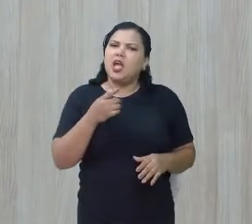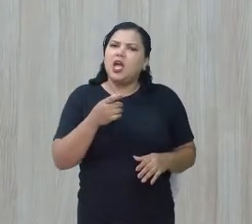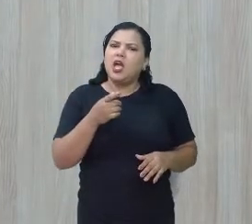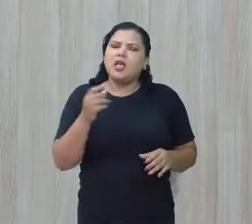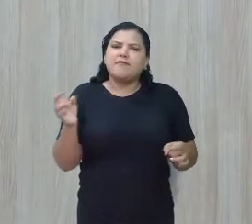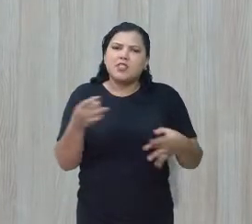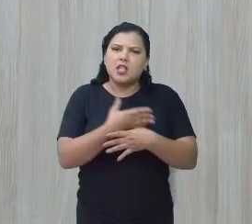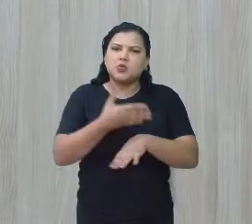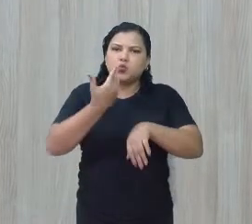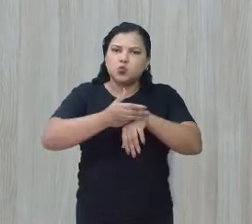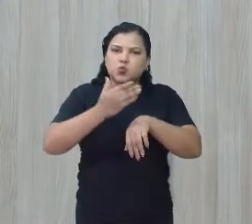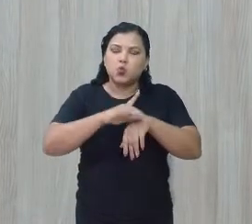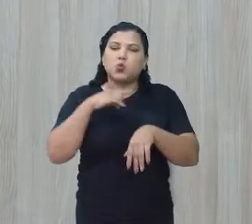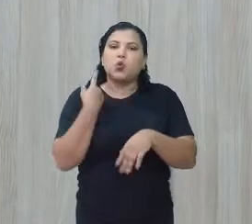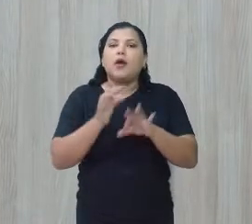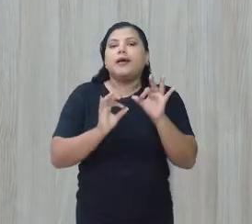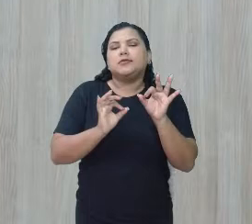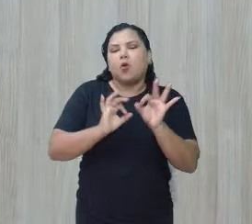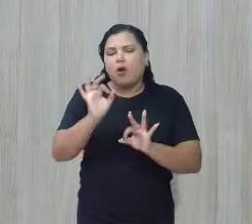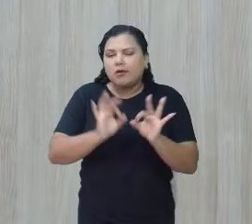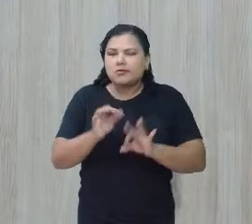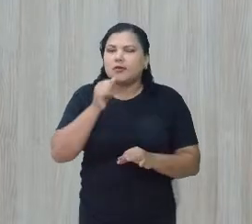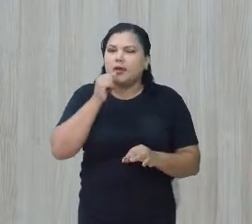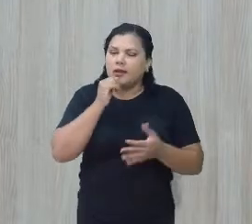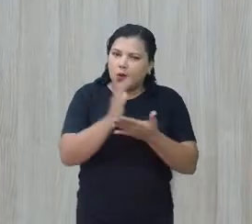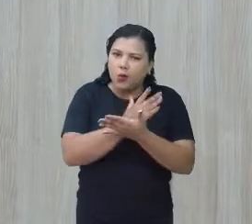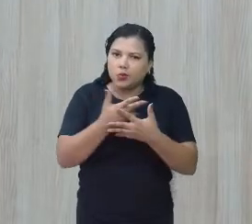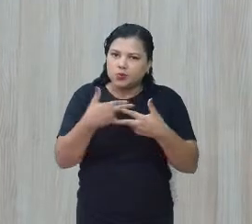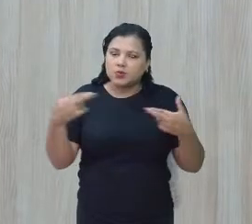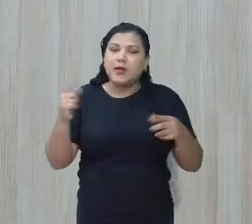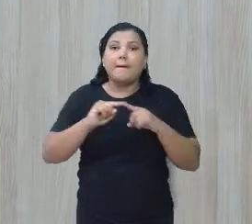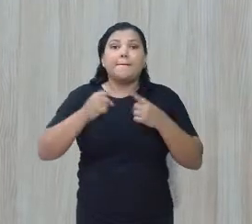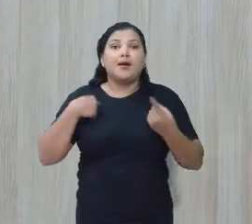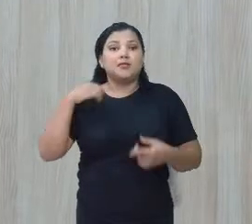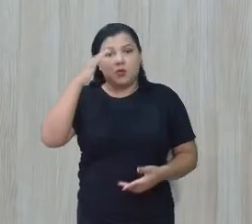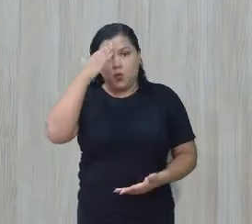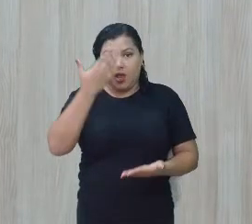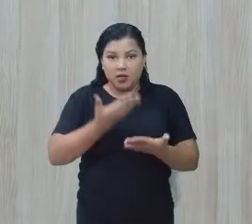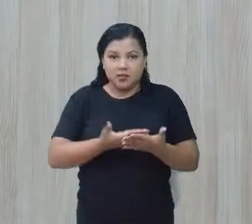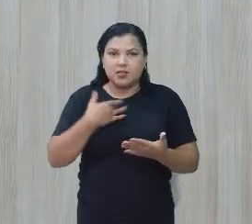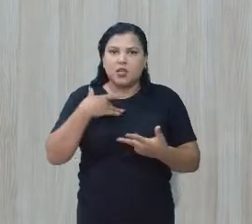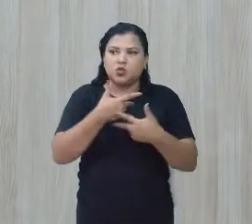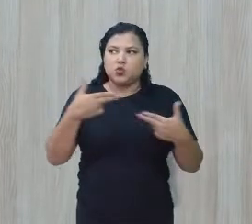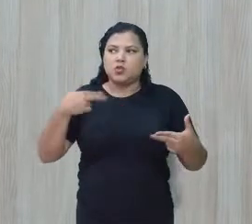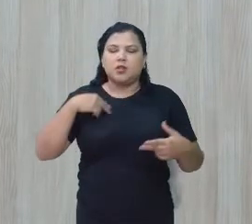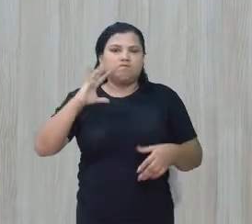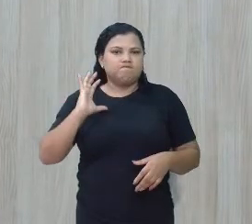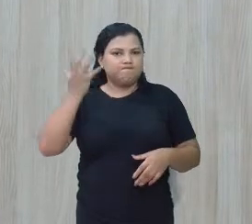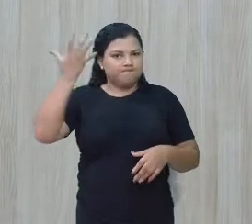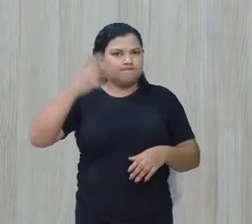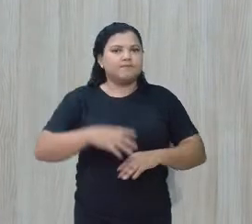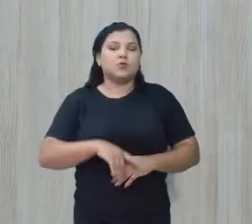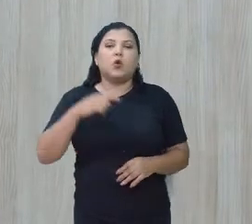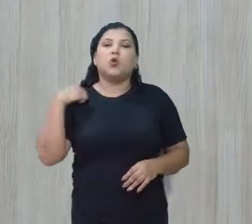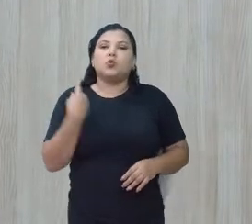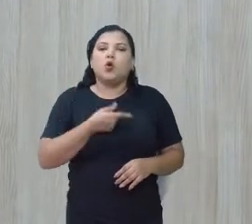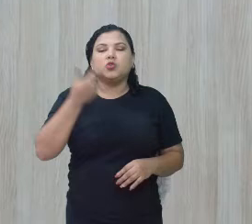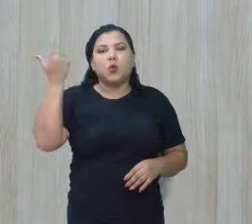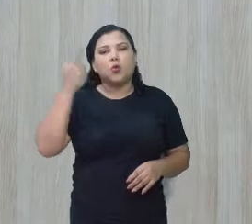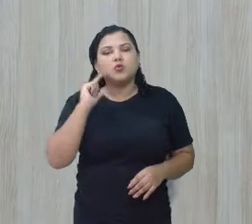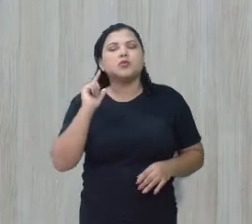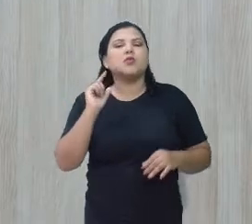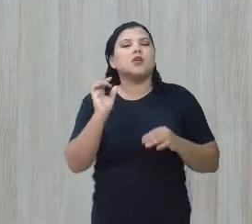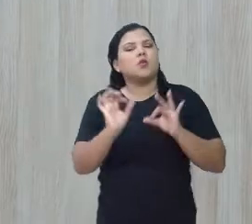de teste, a gente ainda está ajustando algumas coisas, mas acredito que muita coisa está se resolvendo, né? A gente está conseguindo aí trabalhar com